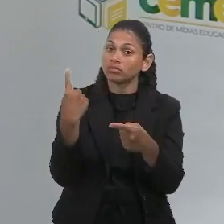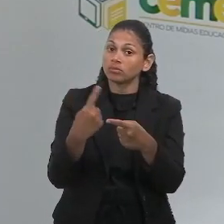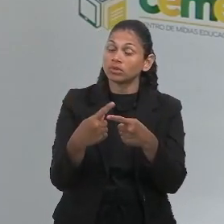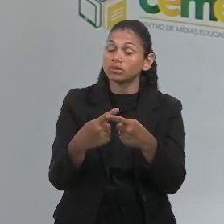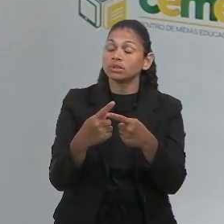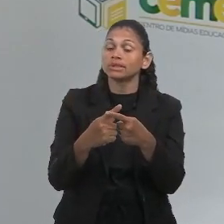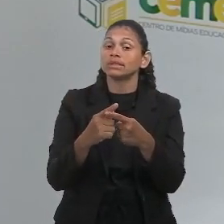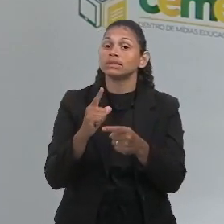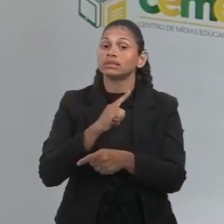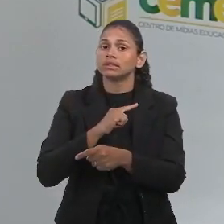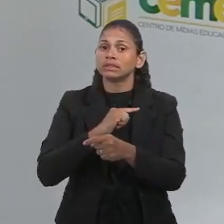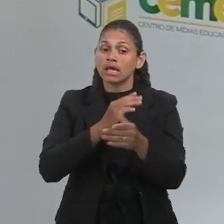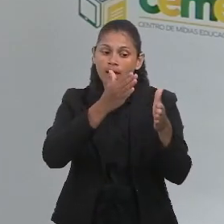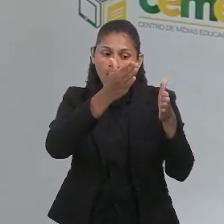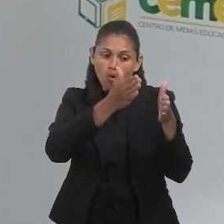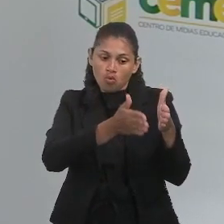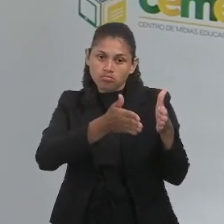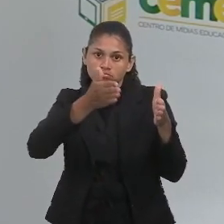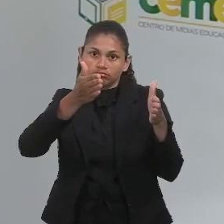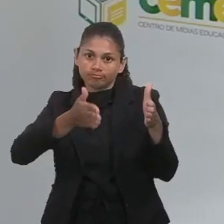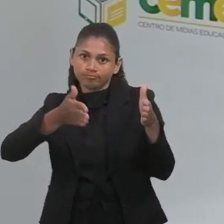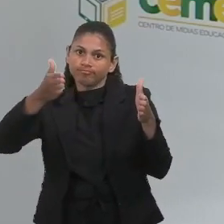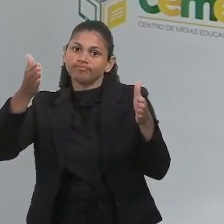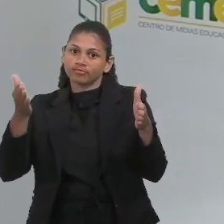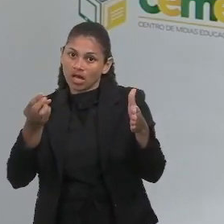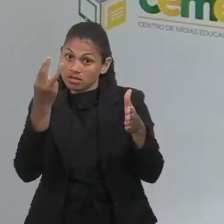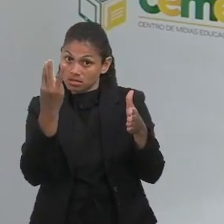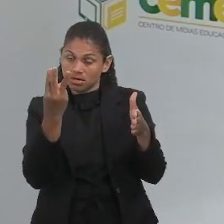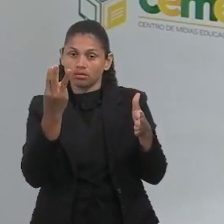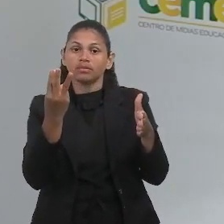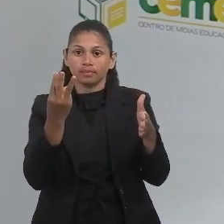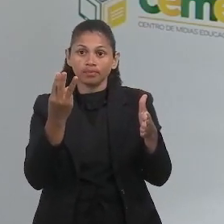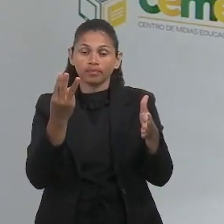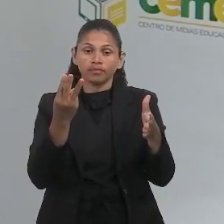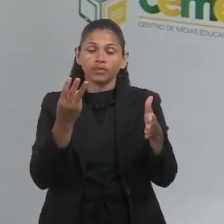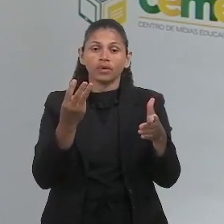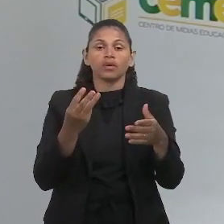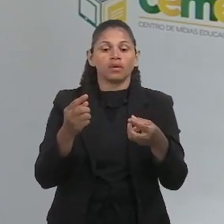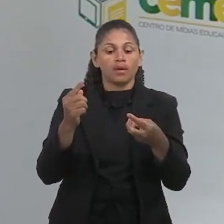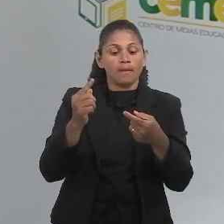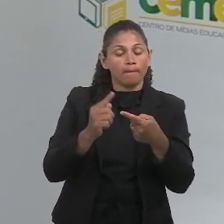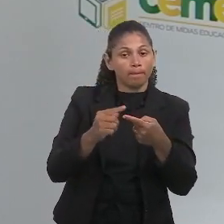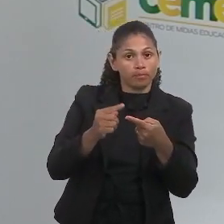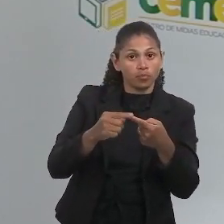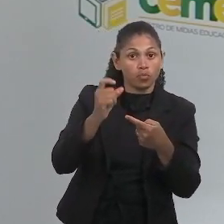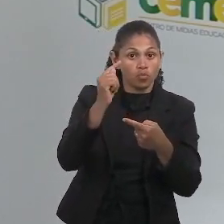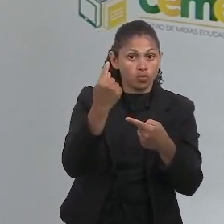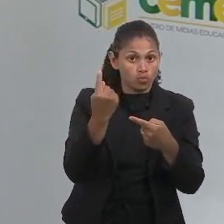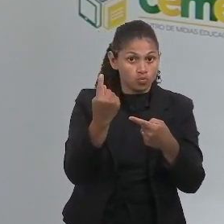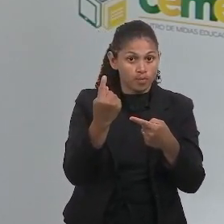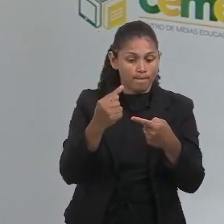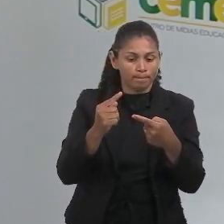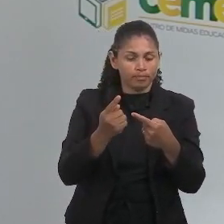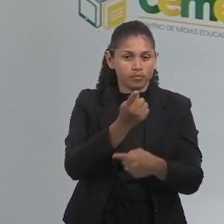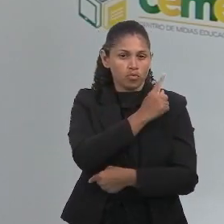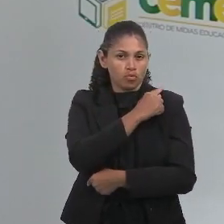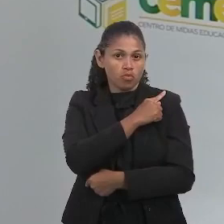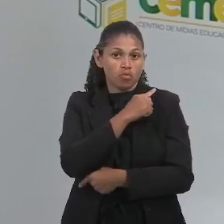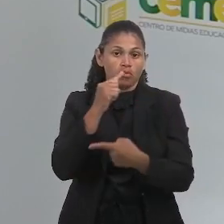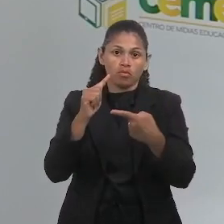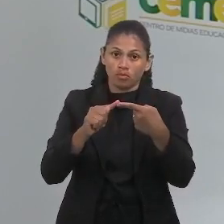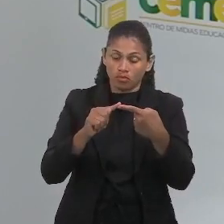três etapas do processo primeiro ano único cartão chance né segundo ano dois cartões terceiro ano três